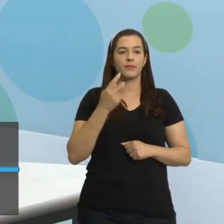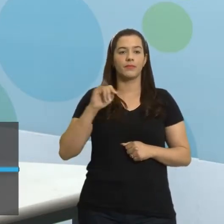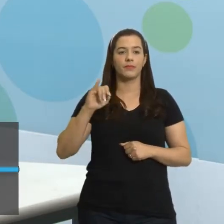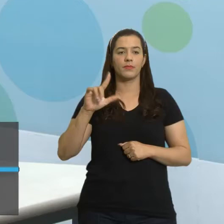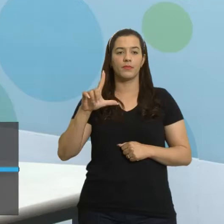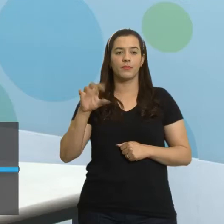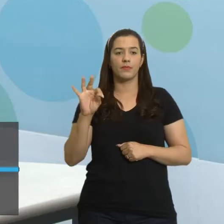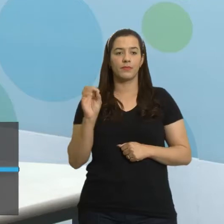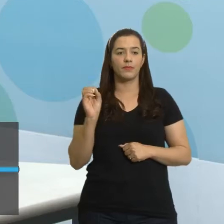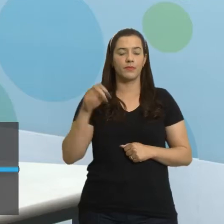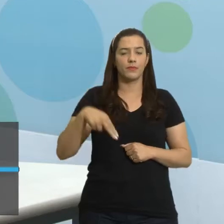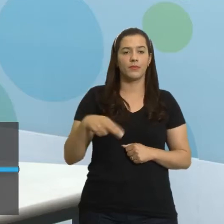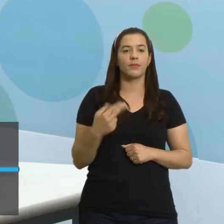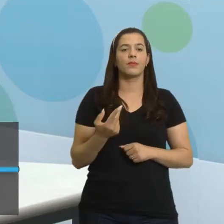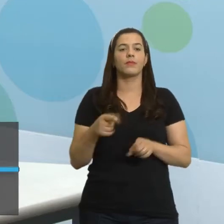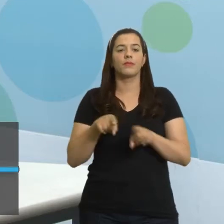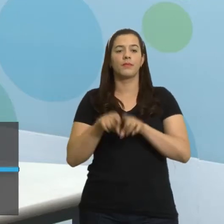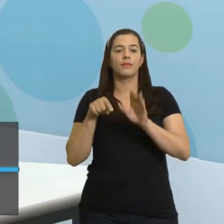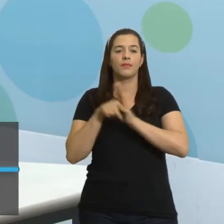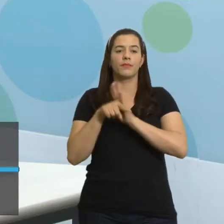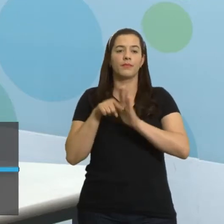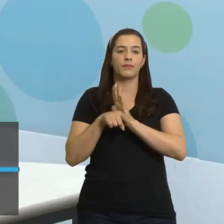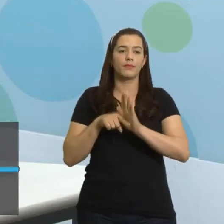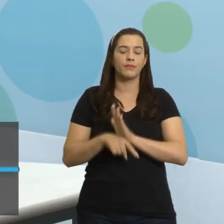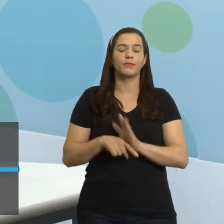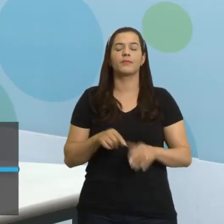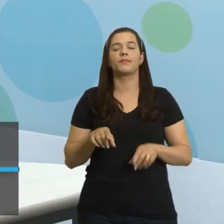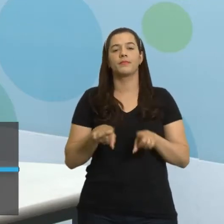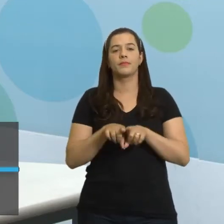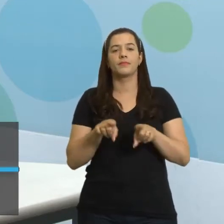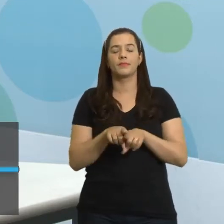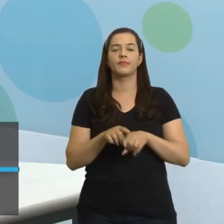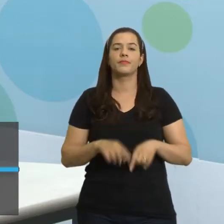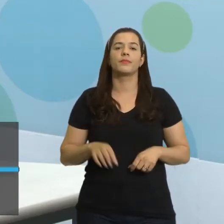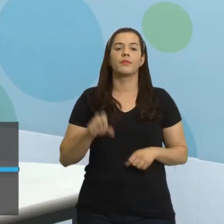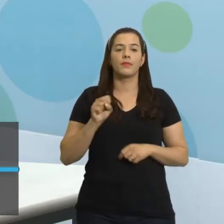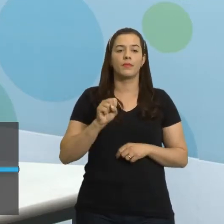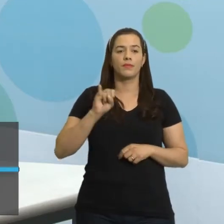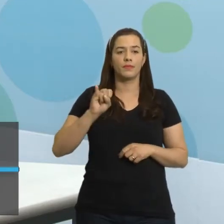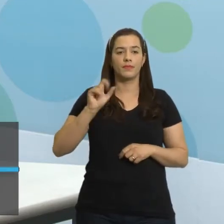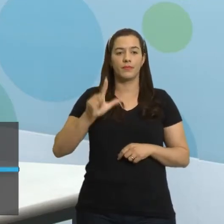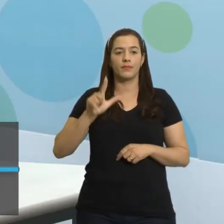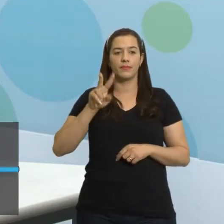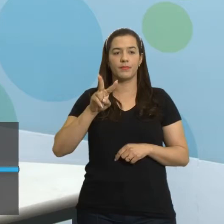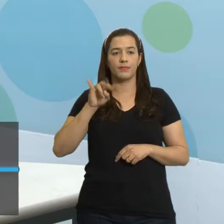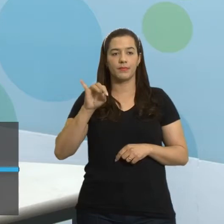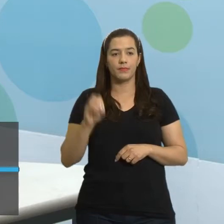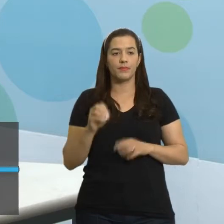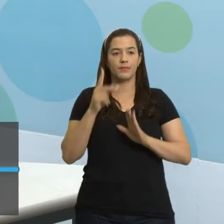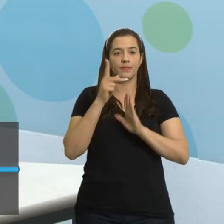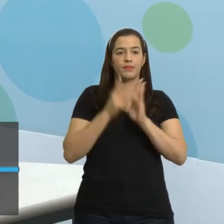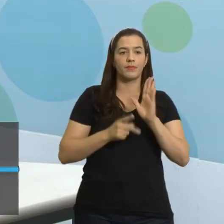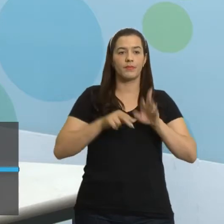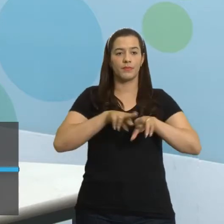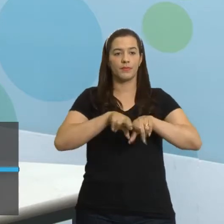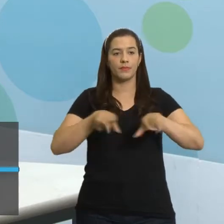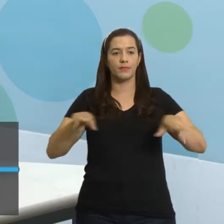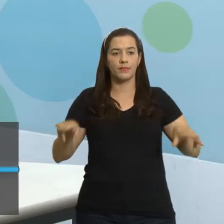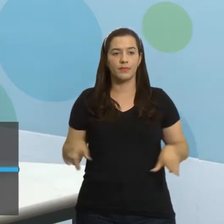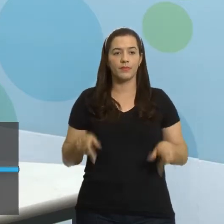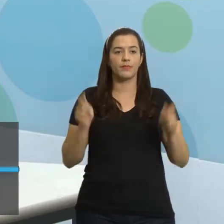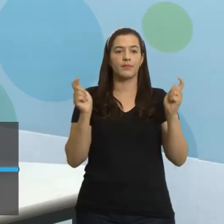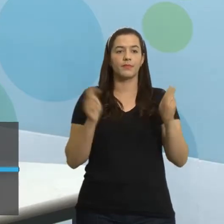campo. Professor Gilberto, pesquisa. Professor Silvio, projetos, enfim.